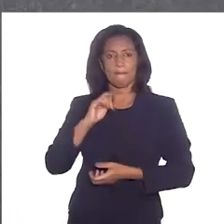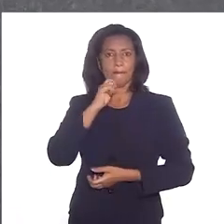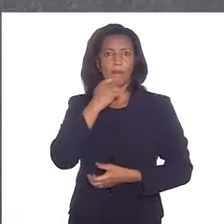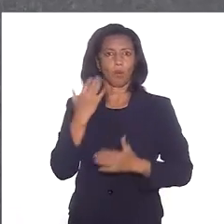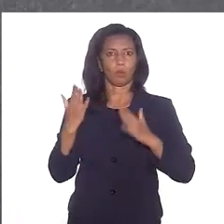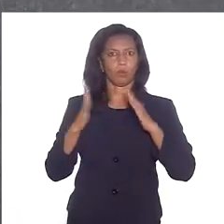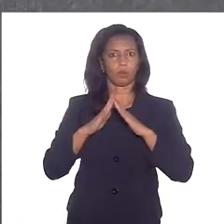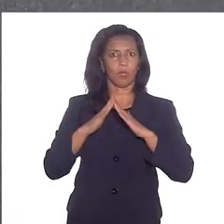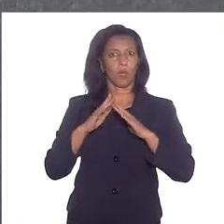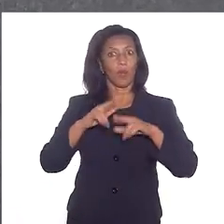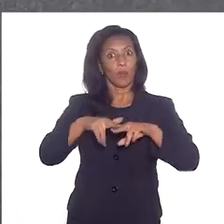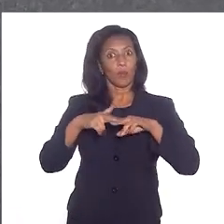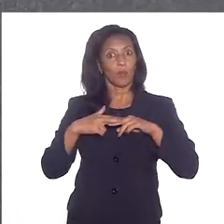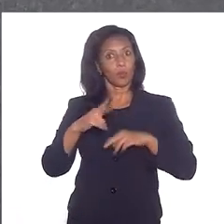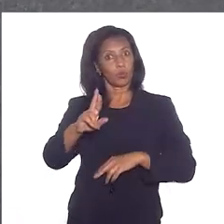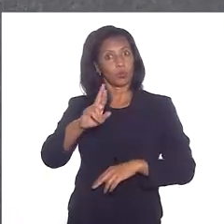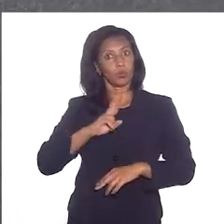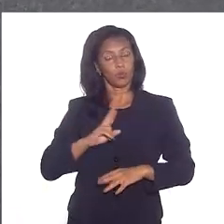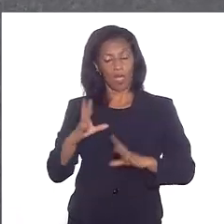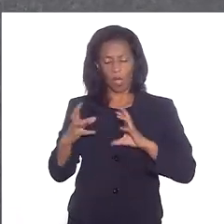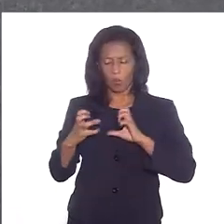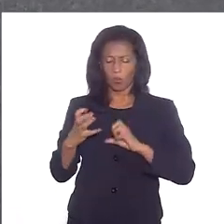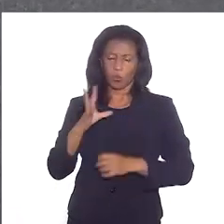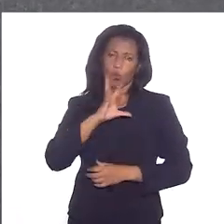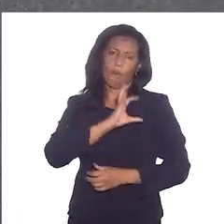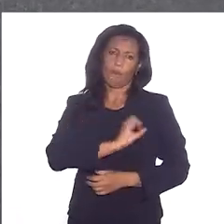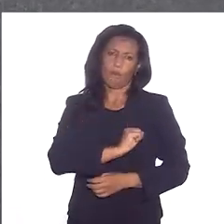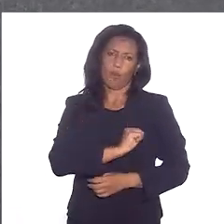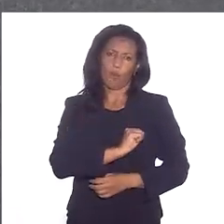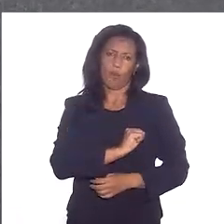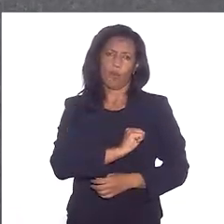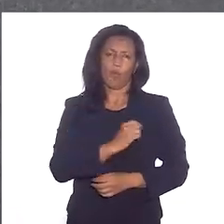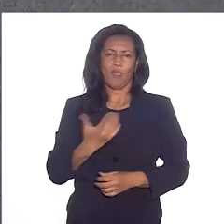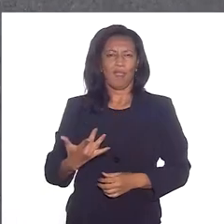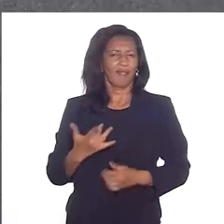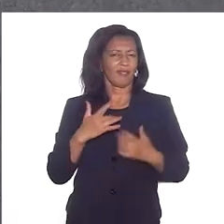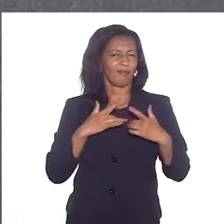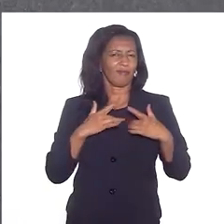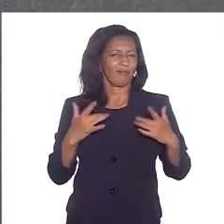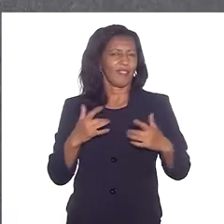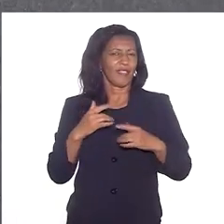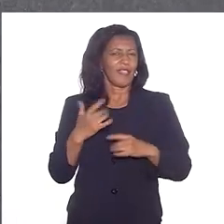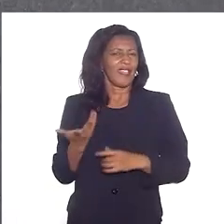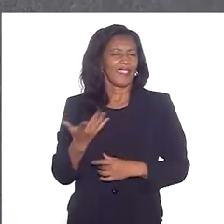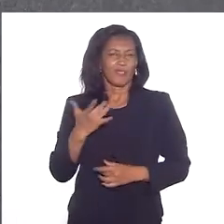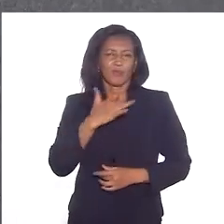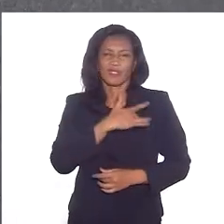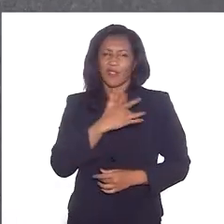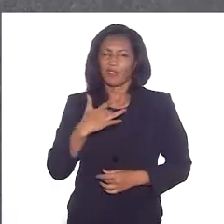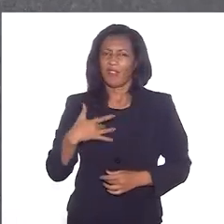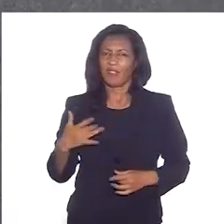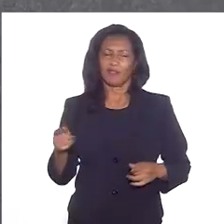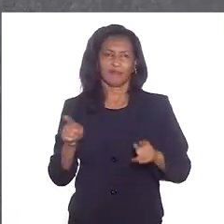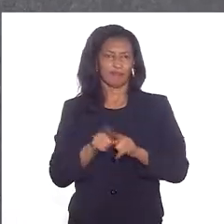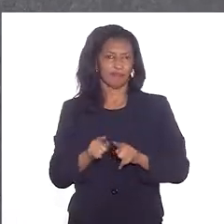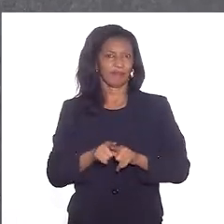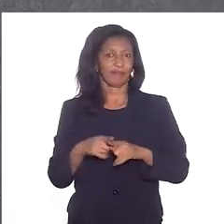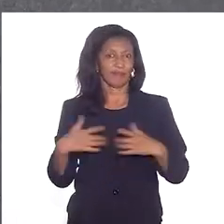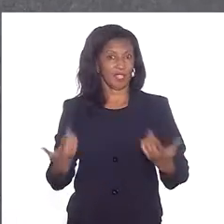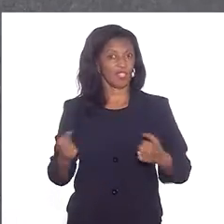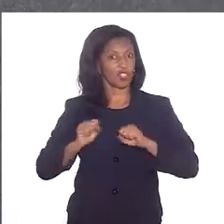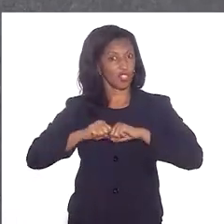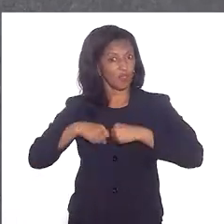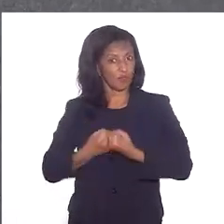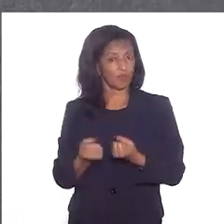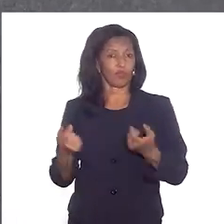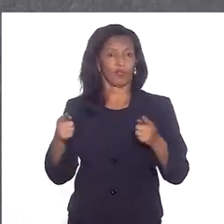em panificação caseira, né? E acho que por isso que o resultado é um produto com tanto amor, um produto tão afetivo e um produto tão saudável,